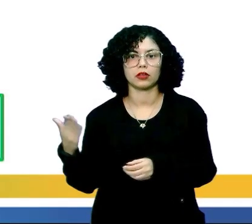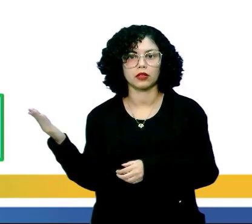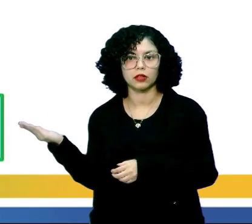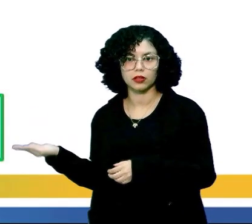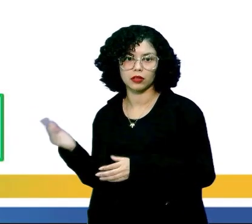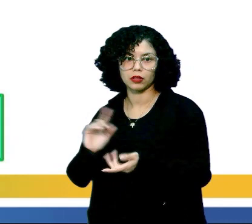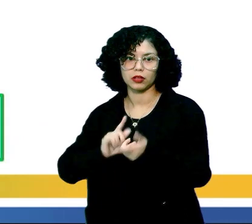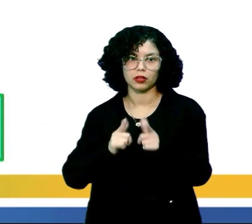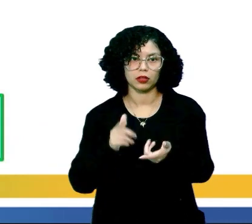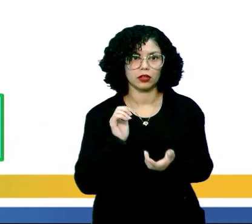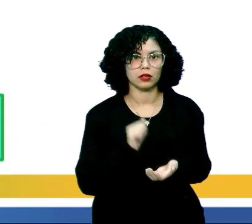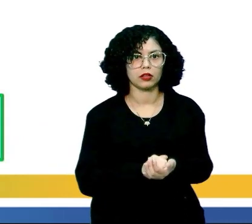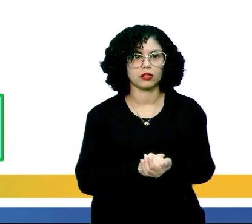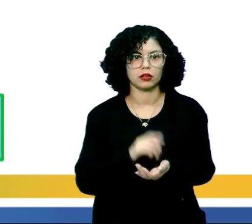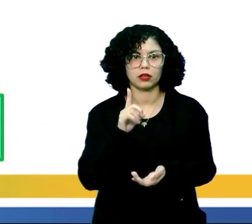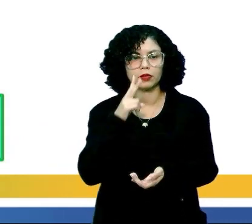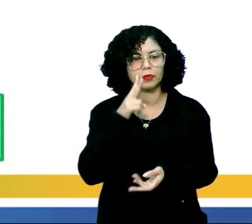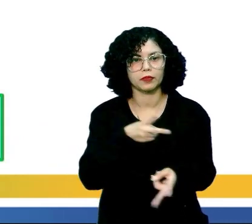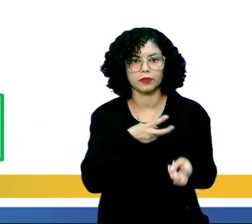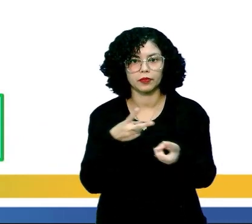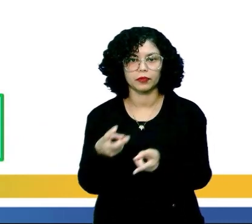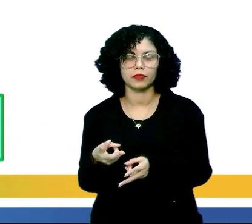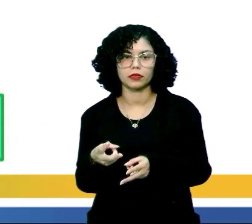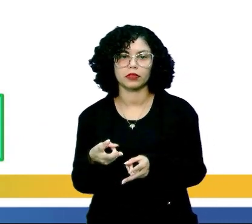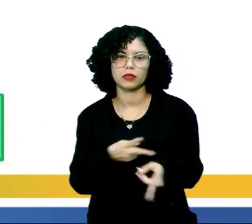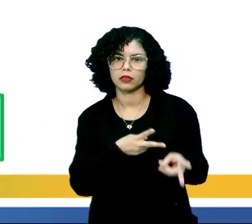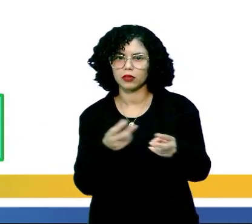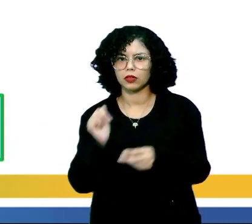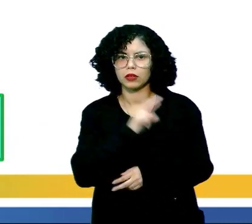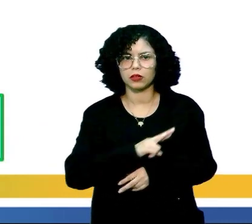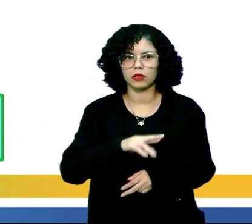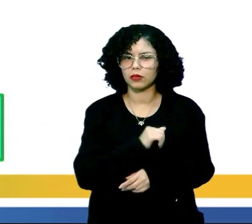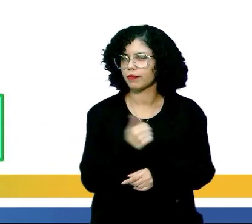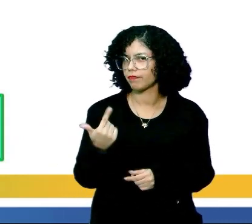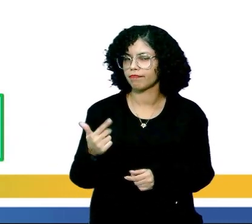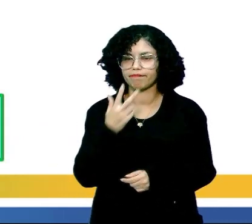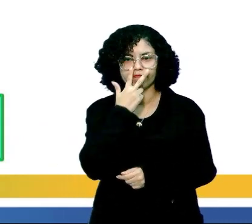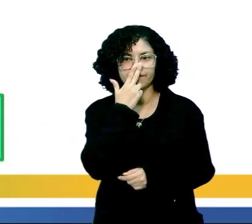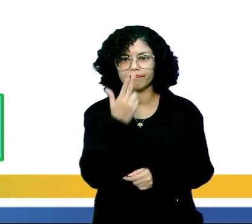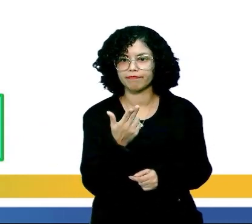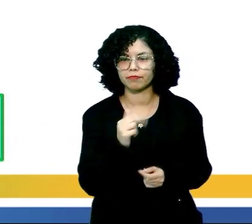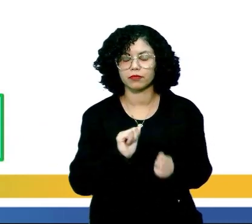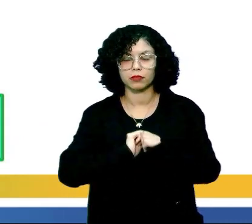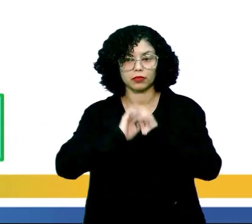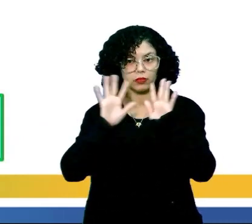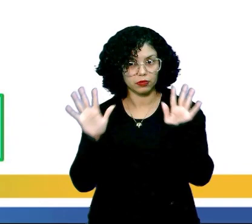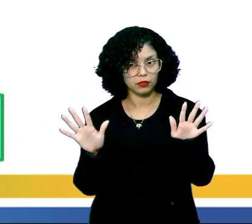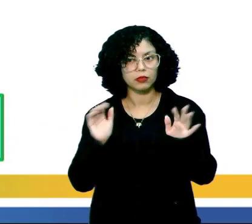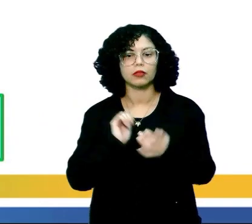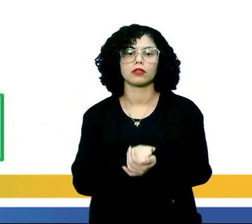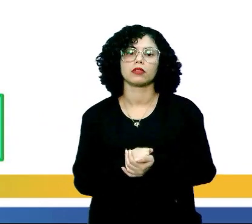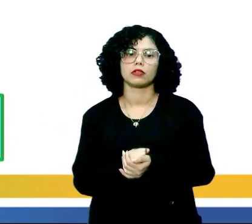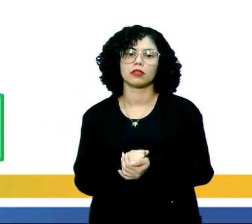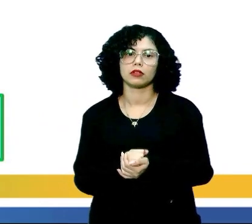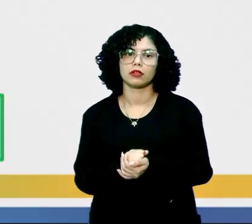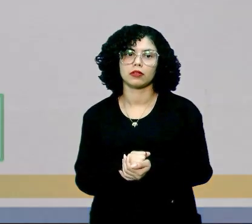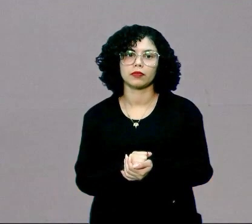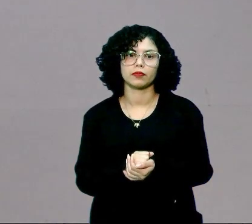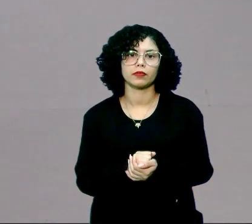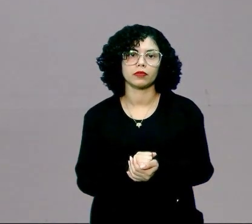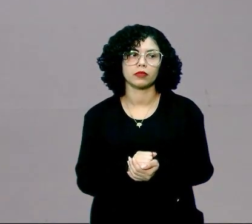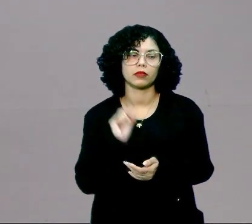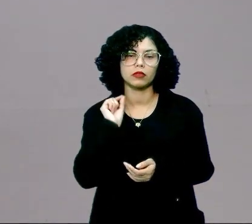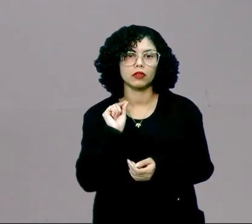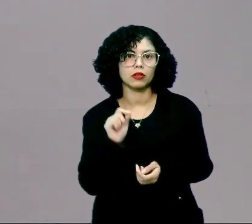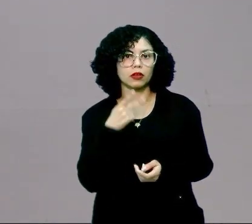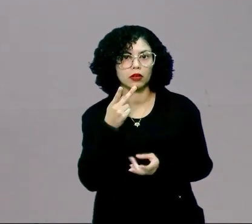lá na letra D, a gente observa que essa concepção do romantismo não aparece tão nitidamente. Então, assim, o